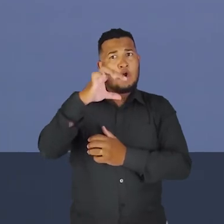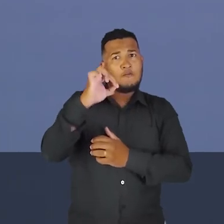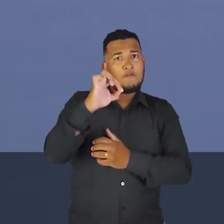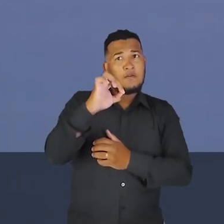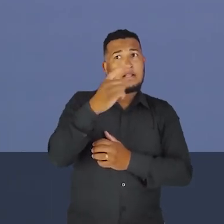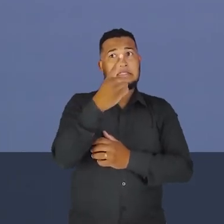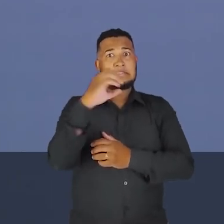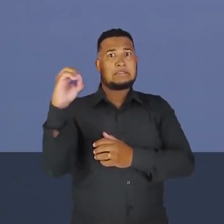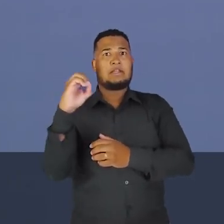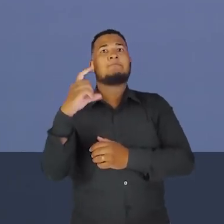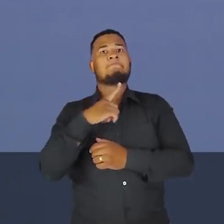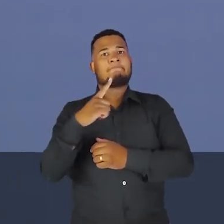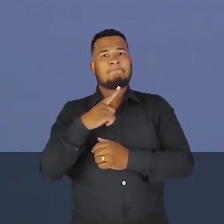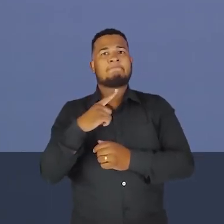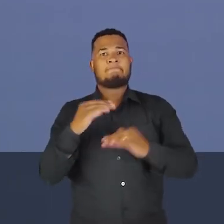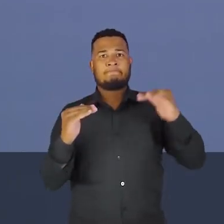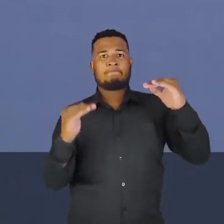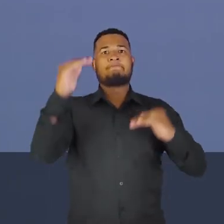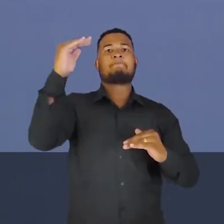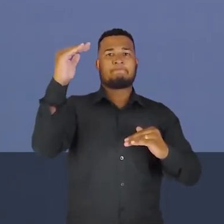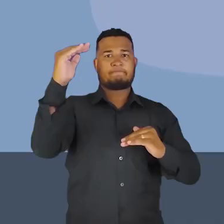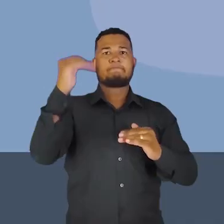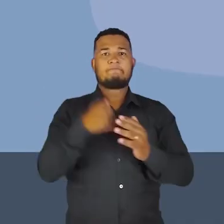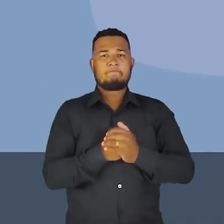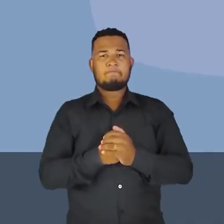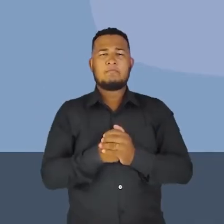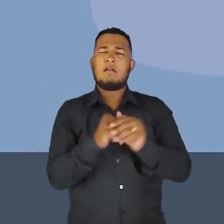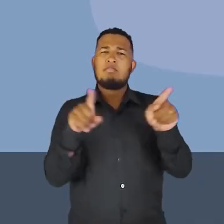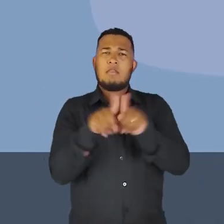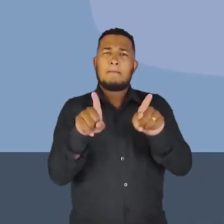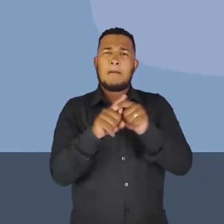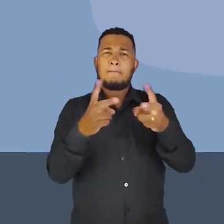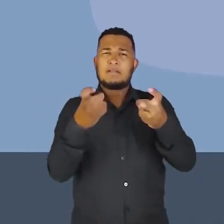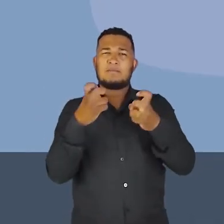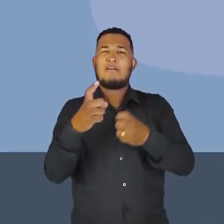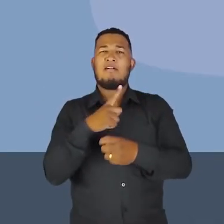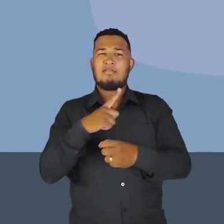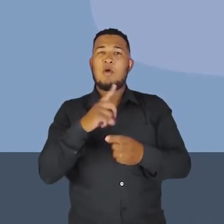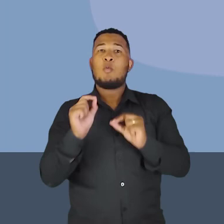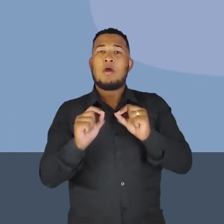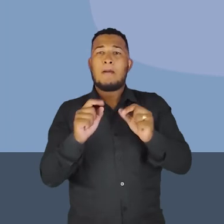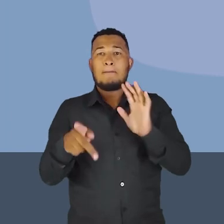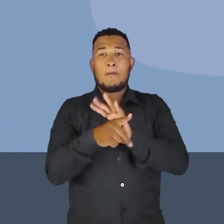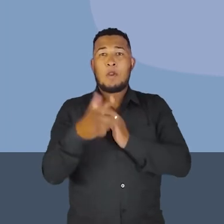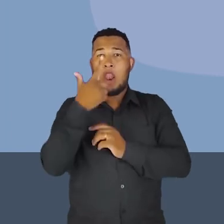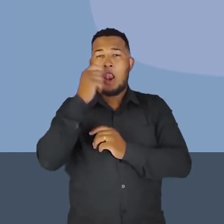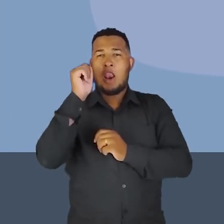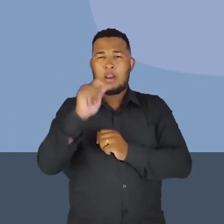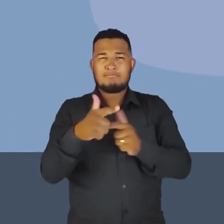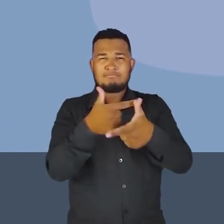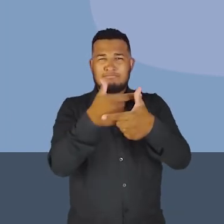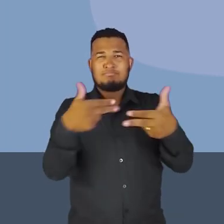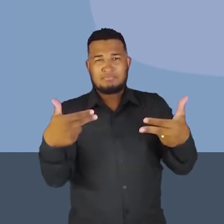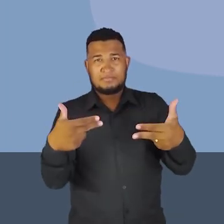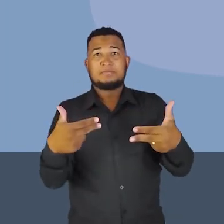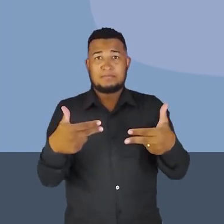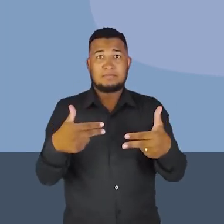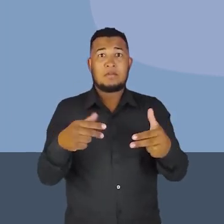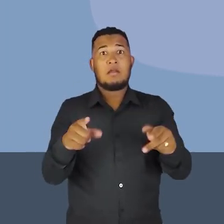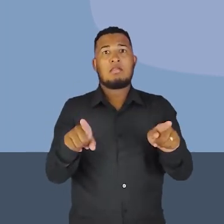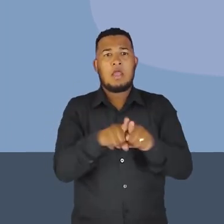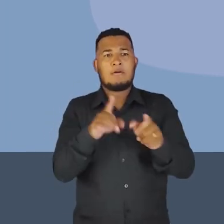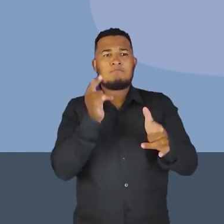Bom, continuando aqui, a gente também tem os resíduos sólidos, tá? Resíduos sólidos